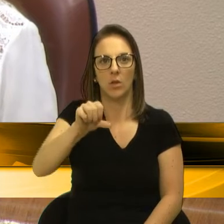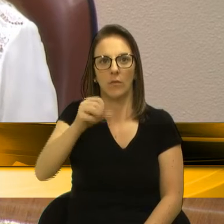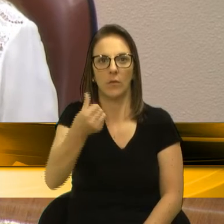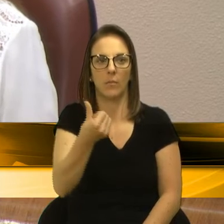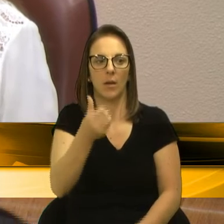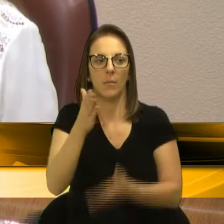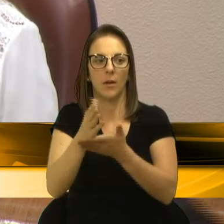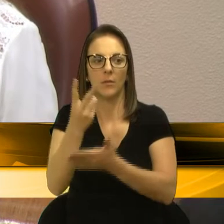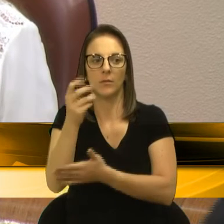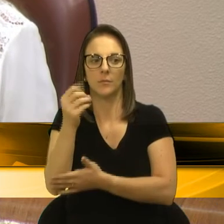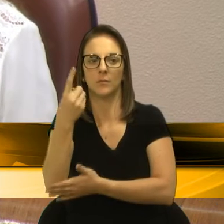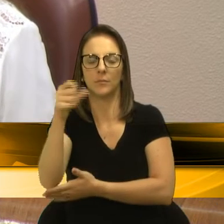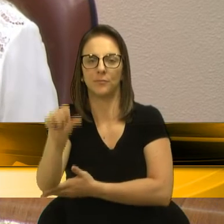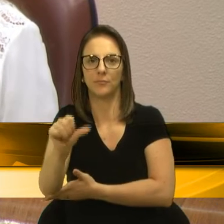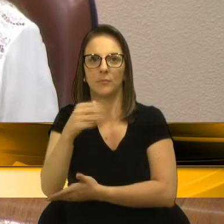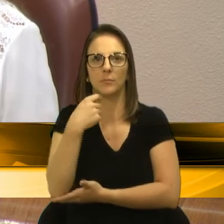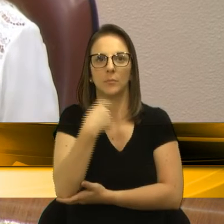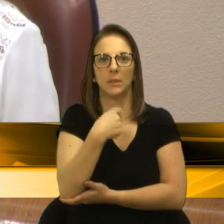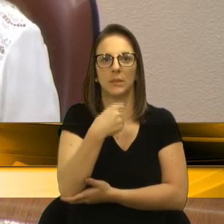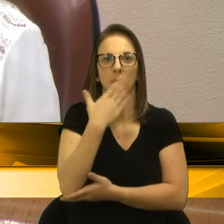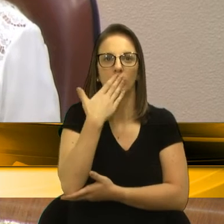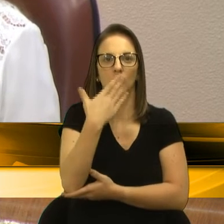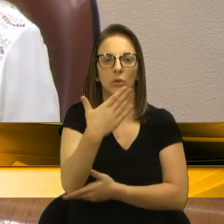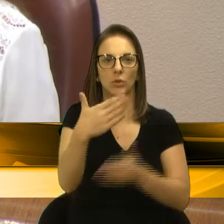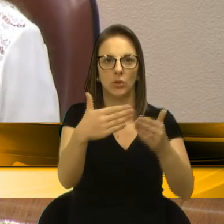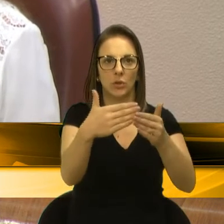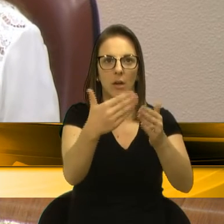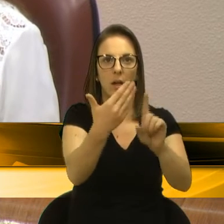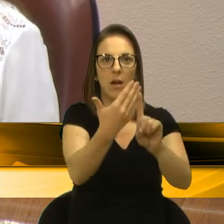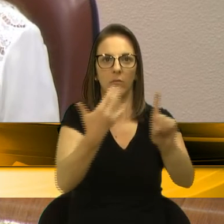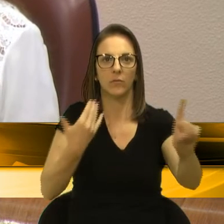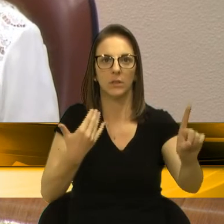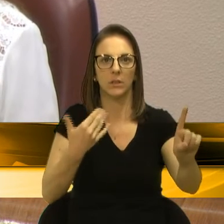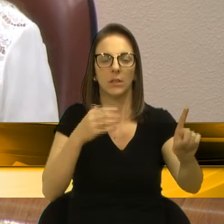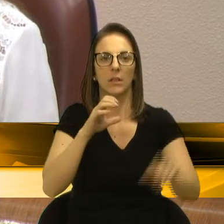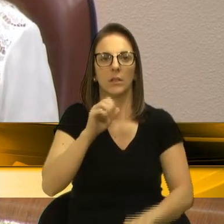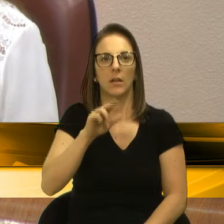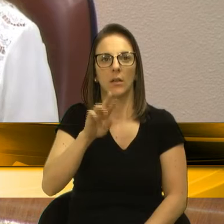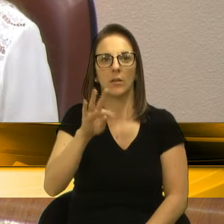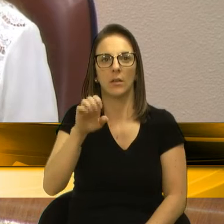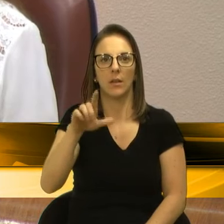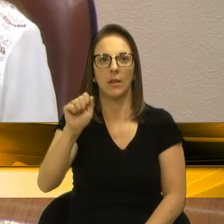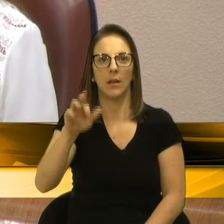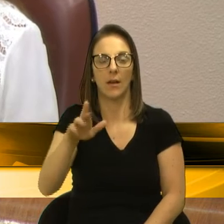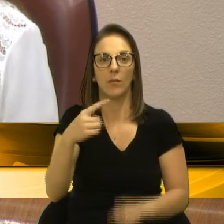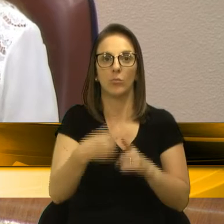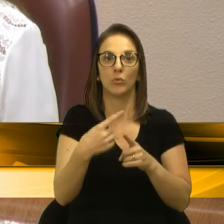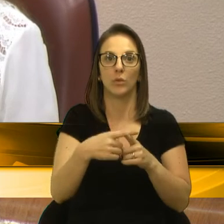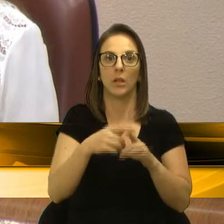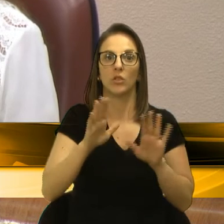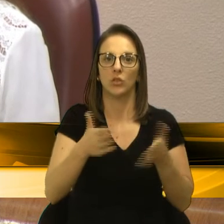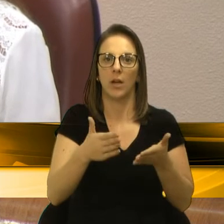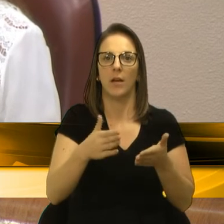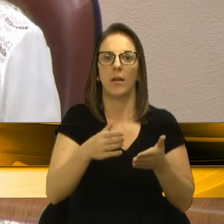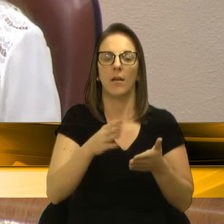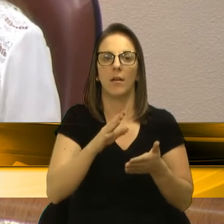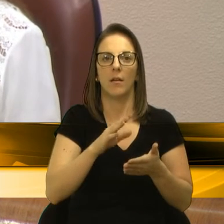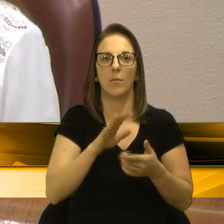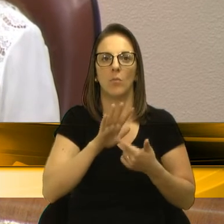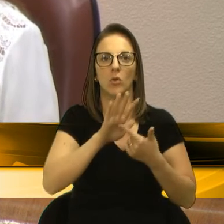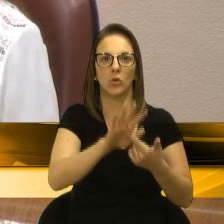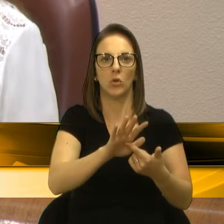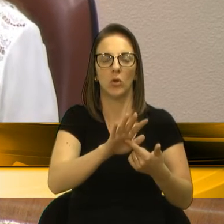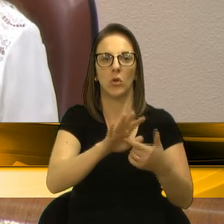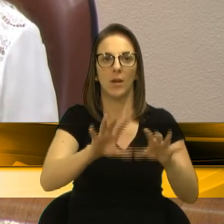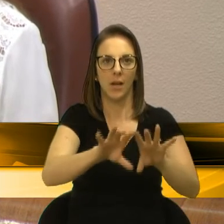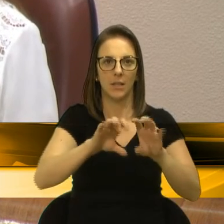DE/396/2019. Trata de pedido de afastamento cautelar do denunciado fundamentado em fatos ocorridos após o recebimento da denúncia constante